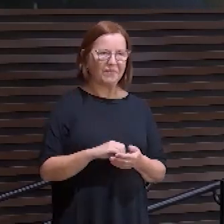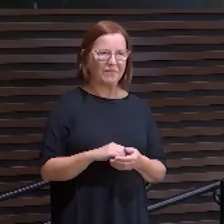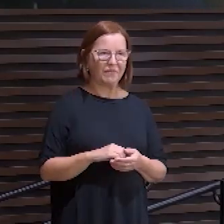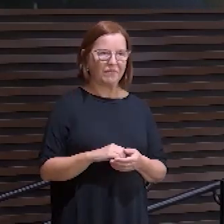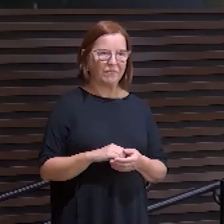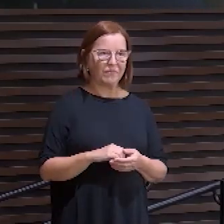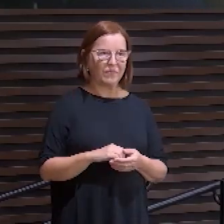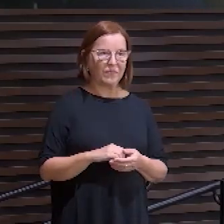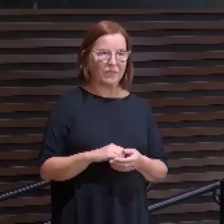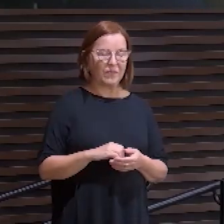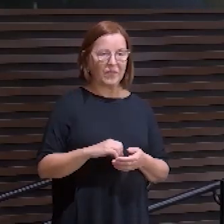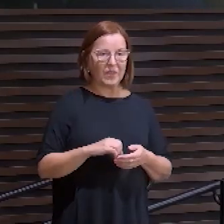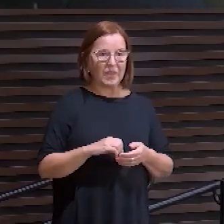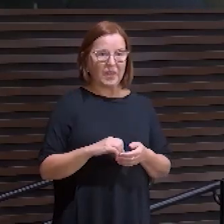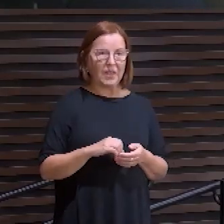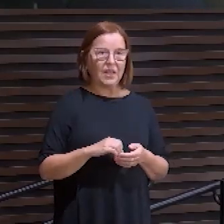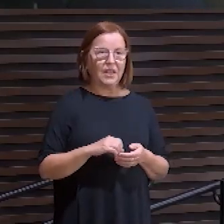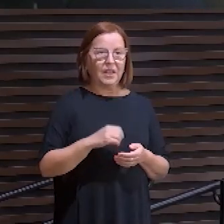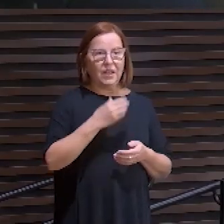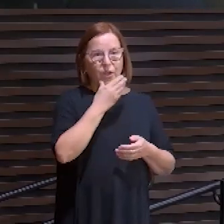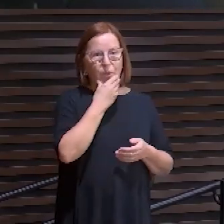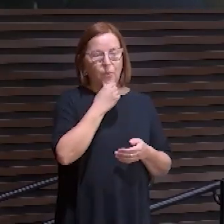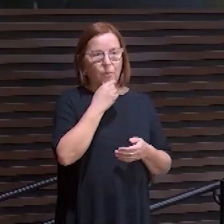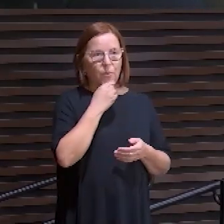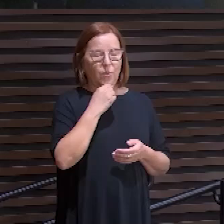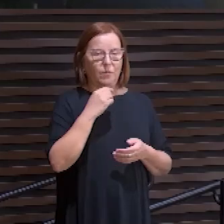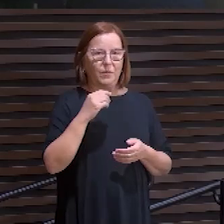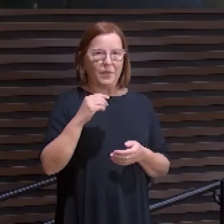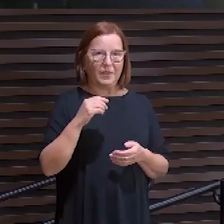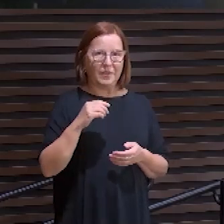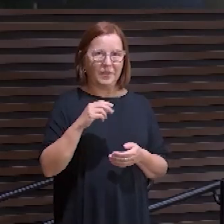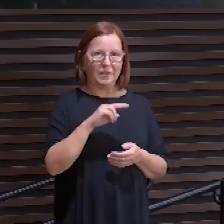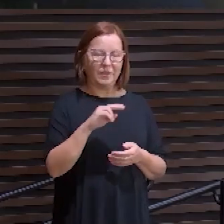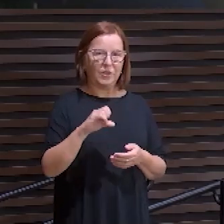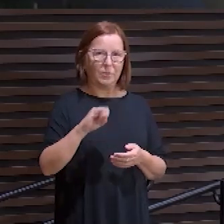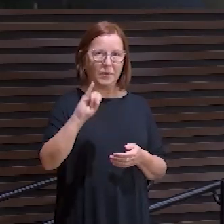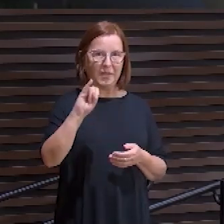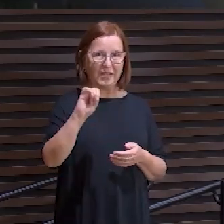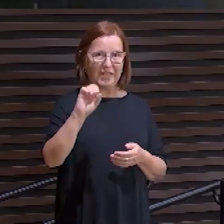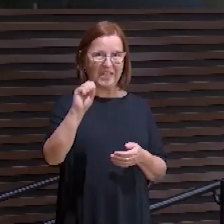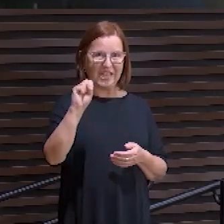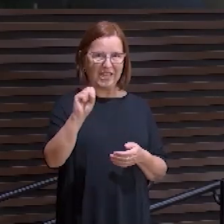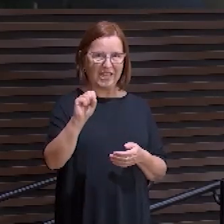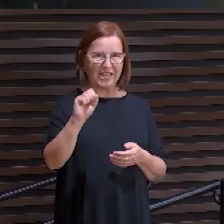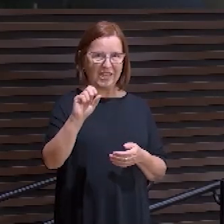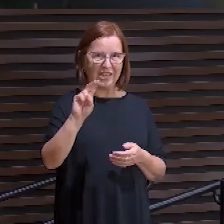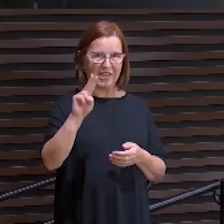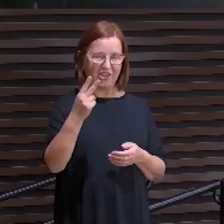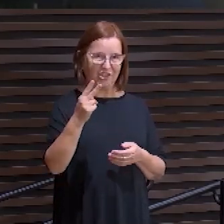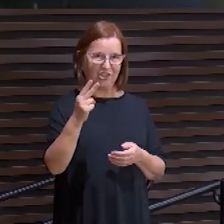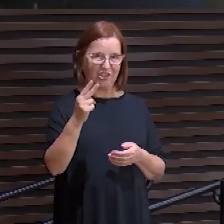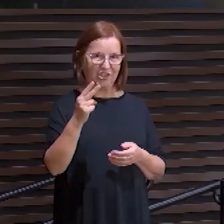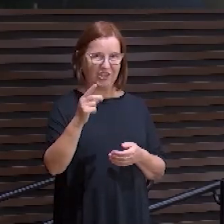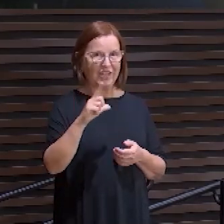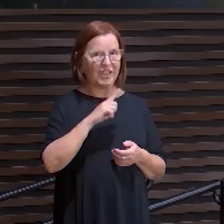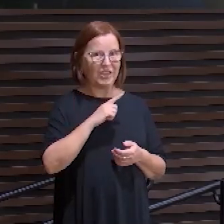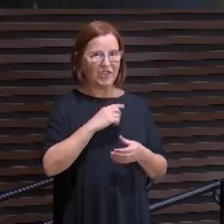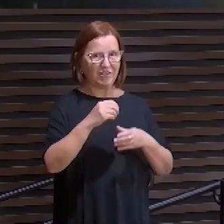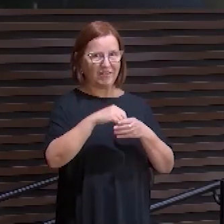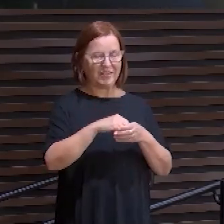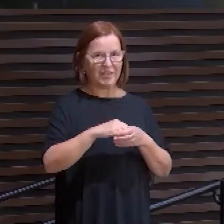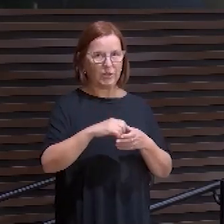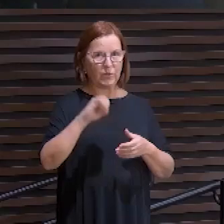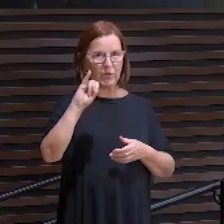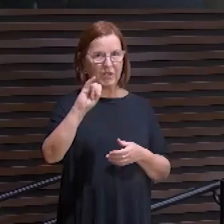O Ish, o macho, continha a Ishá, a fêmea. E